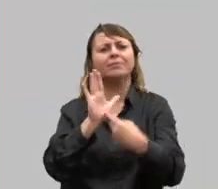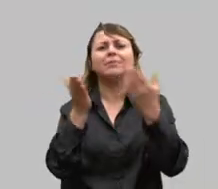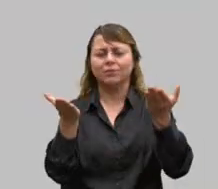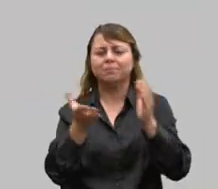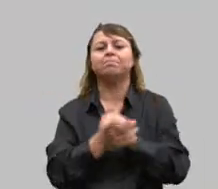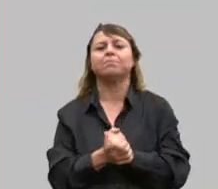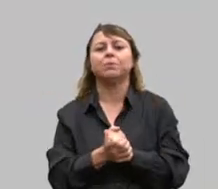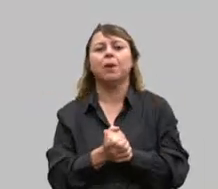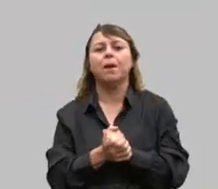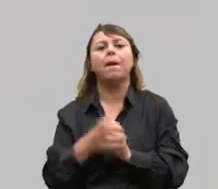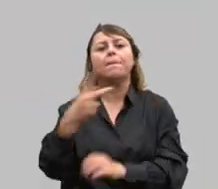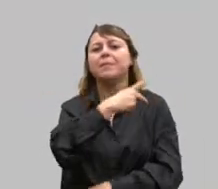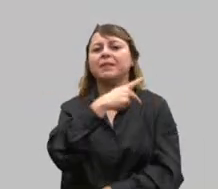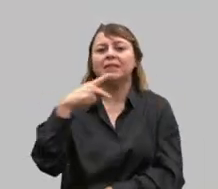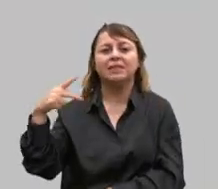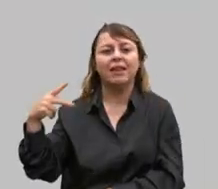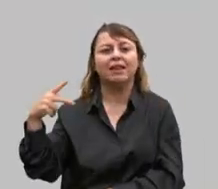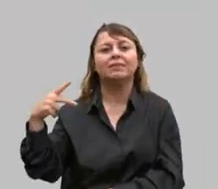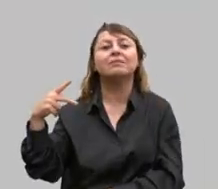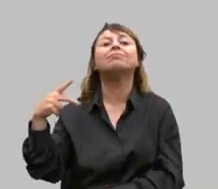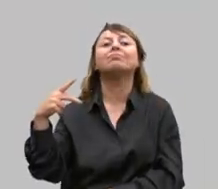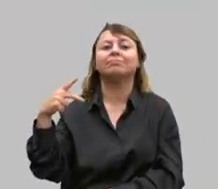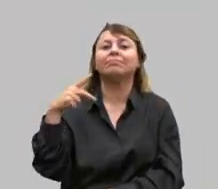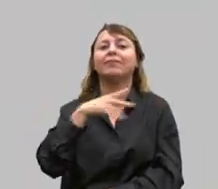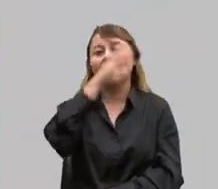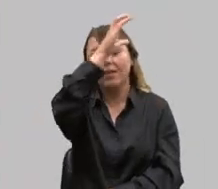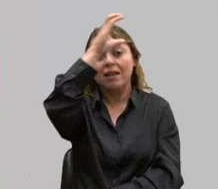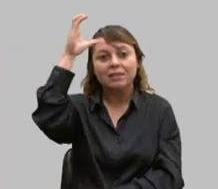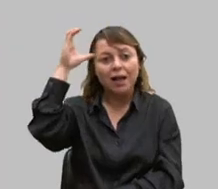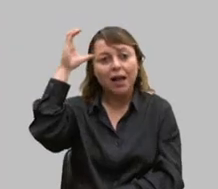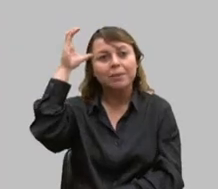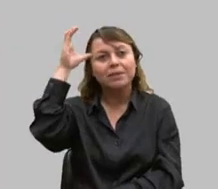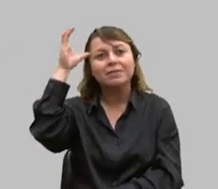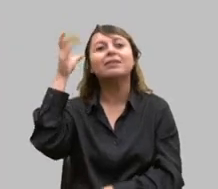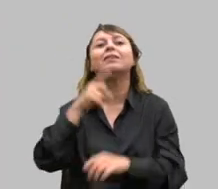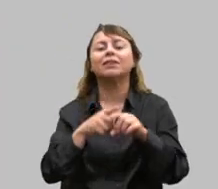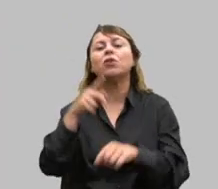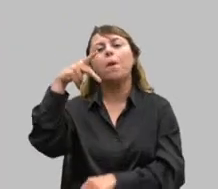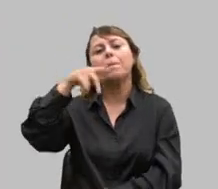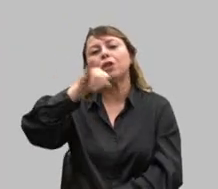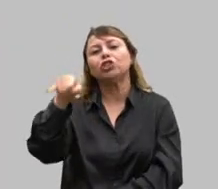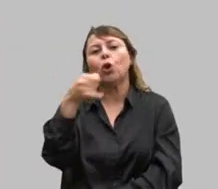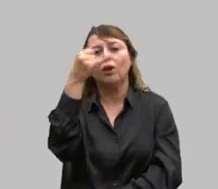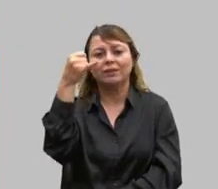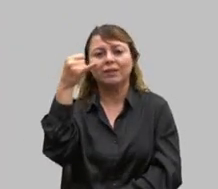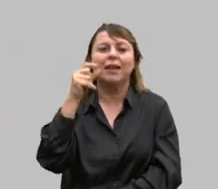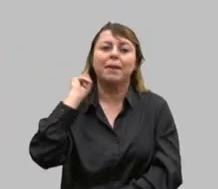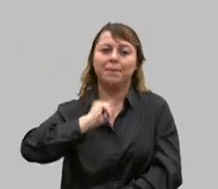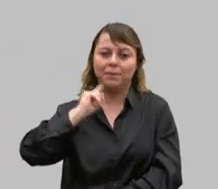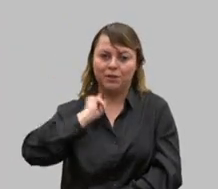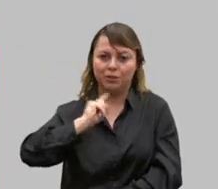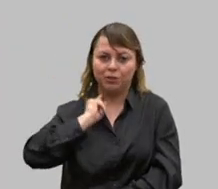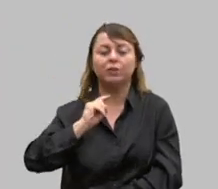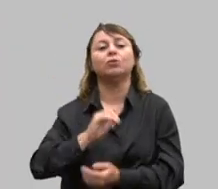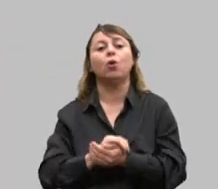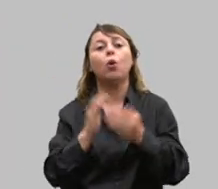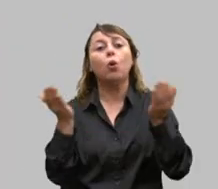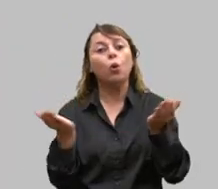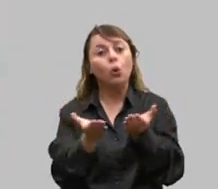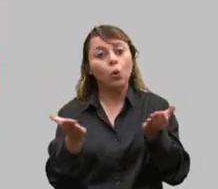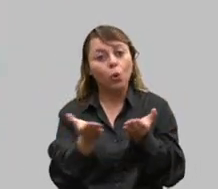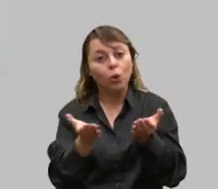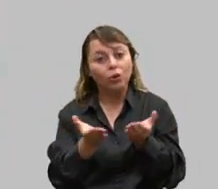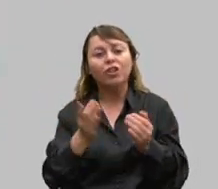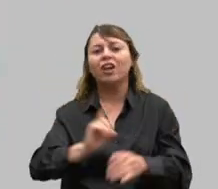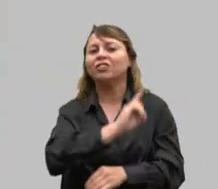Presidente das câmaras que aderiram ao PJ em Minas Gerais hoje é